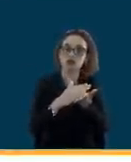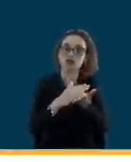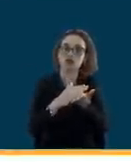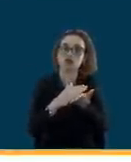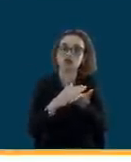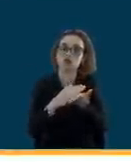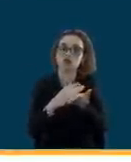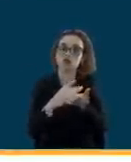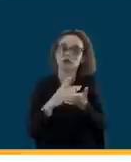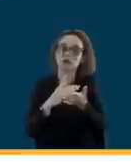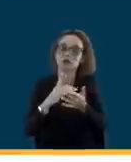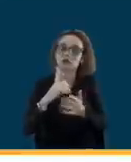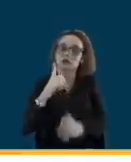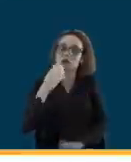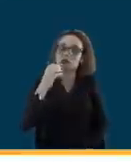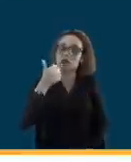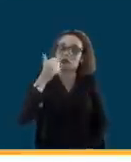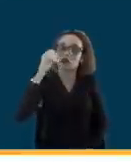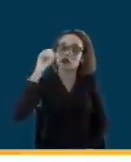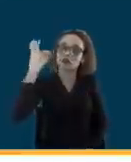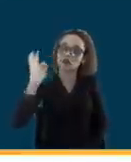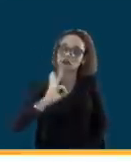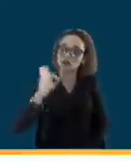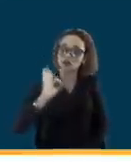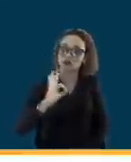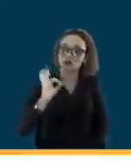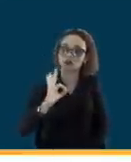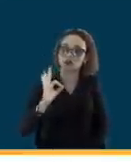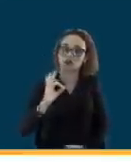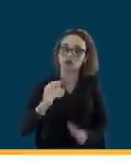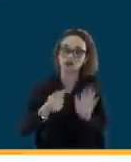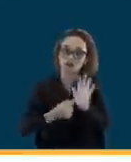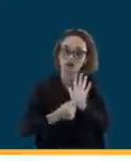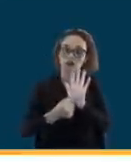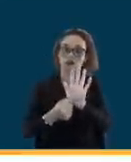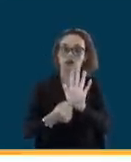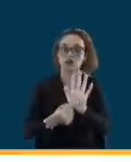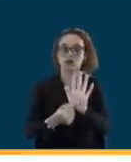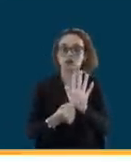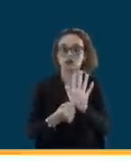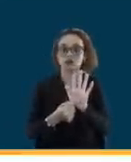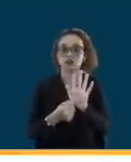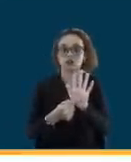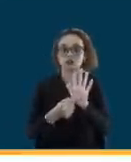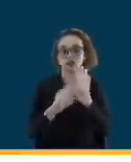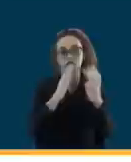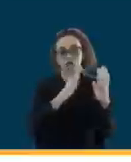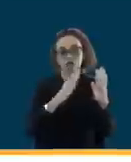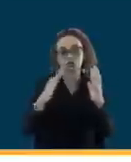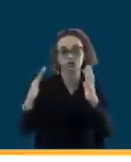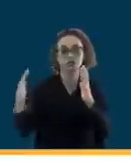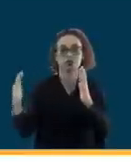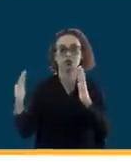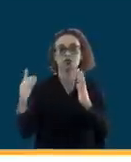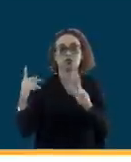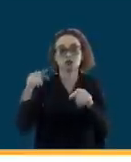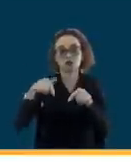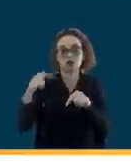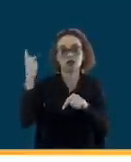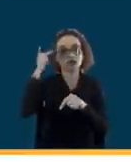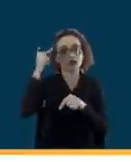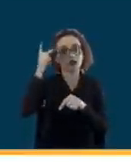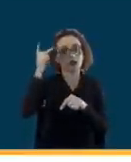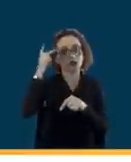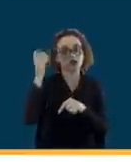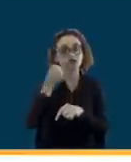número, 10%, nem isso, e apresentamos aqui durante um período em São Paulo. Isso foi muito